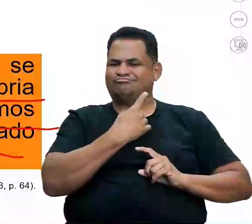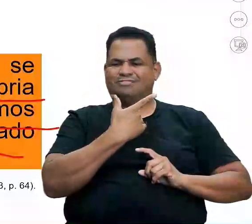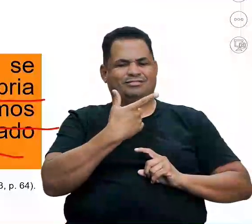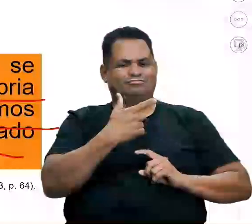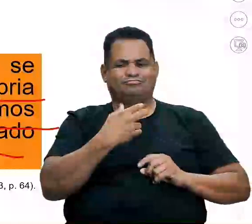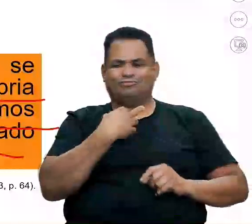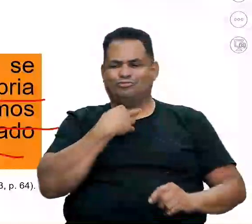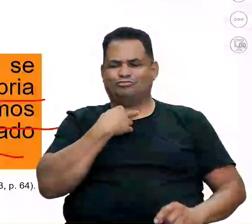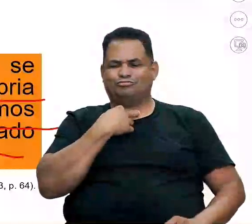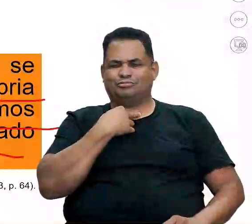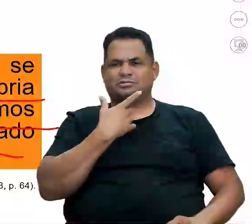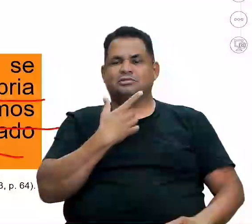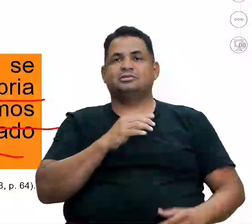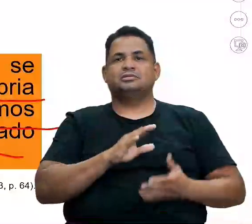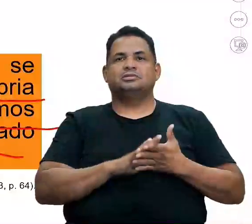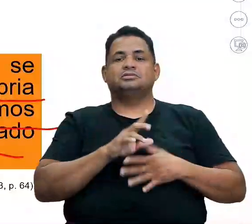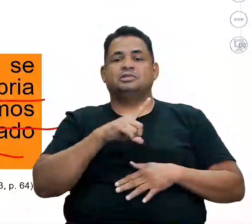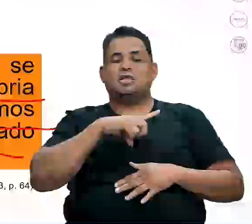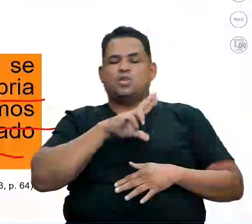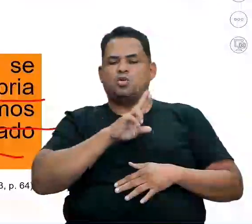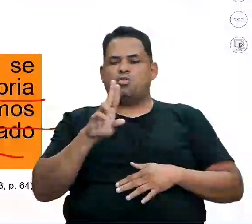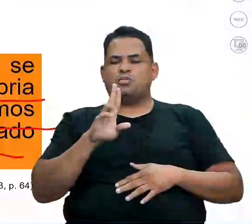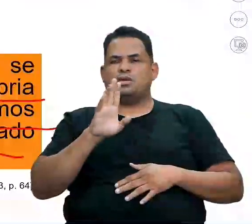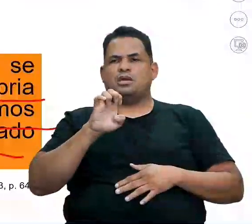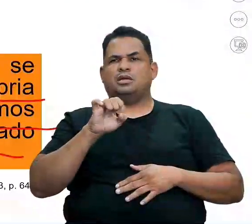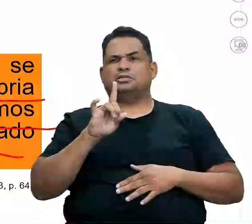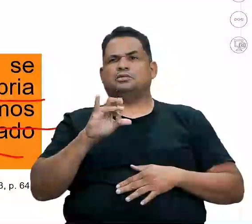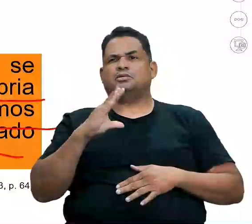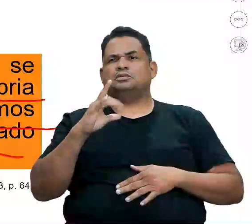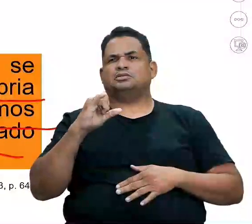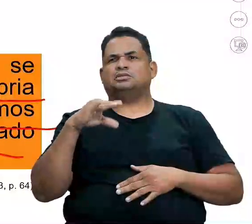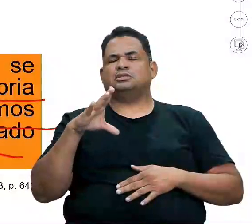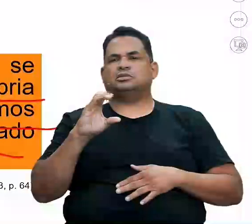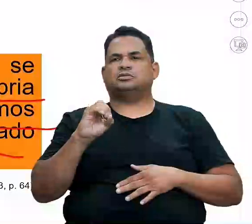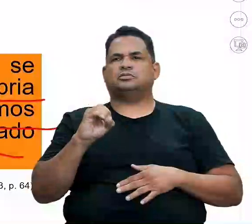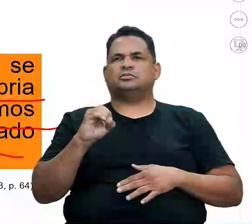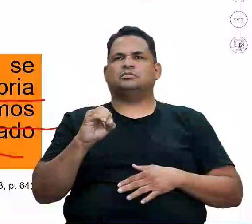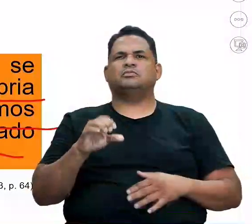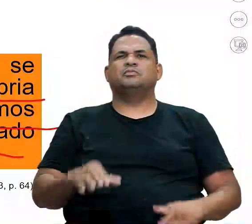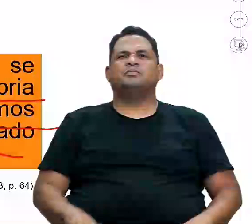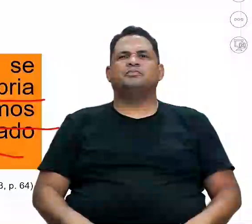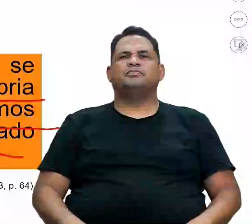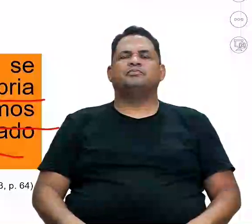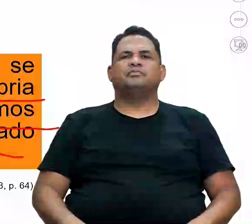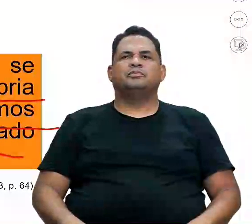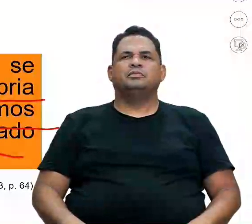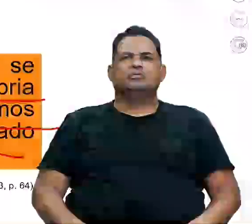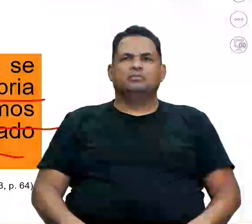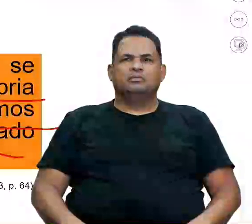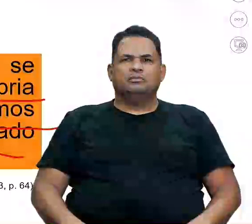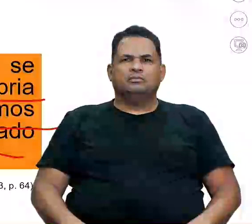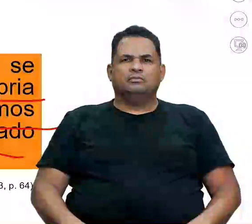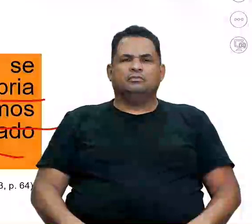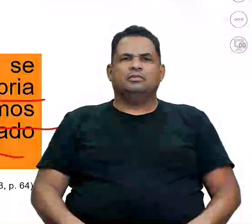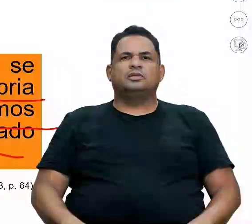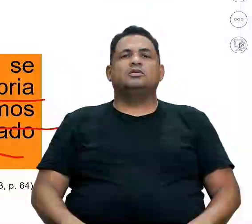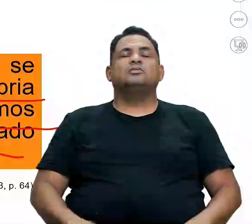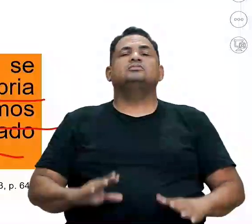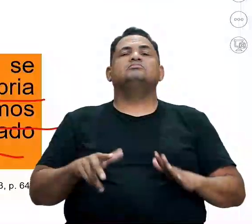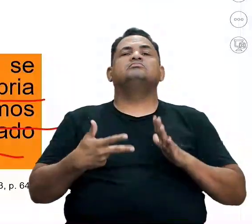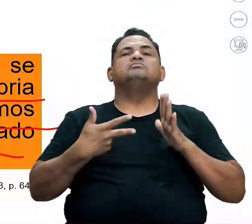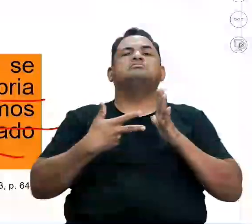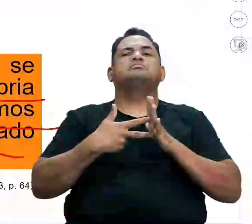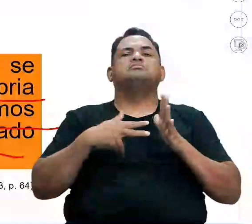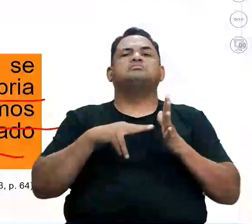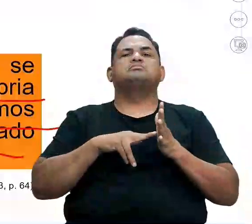denominado etnocêntrico. O que é etnocentrismo? Né? Então, o que vem a ser